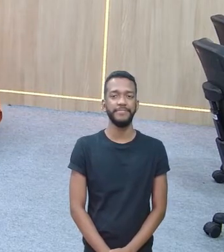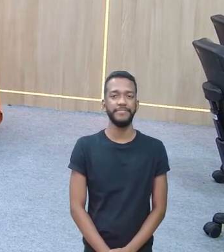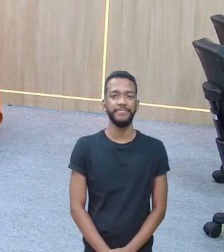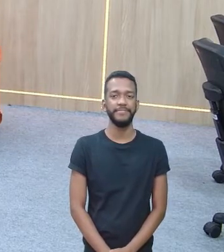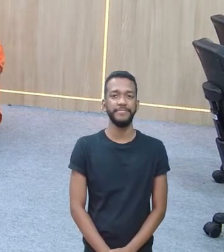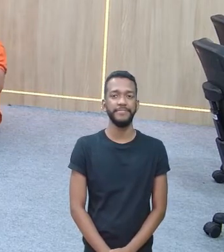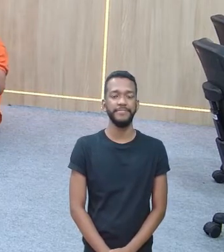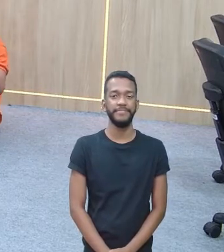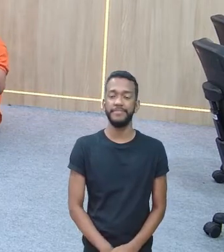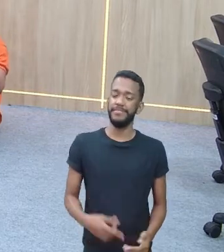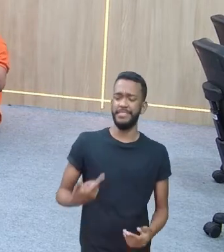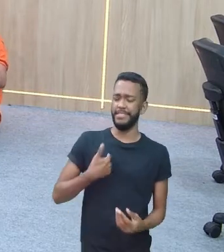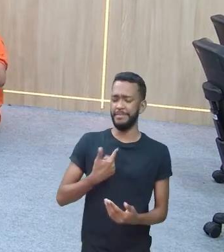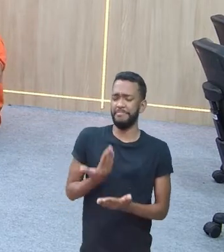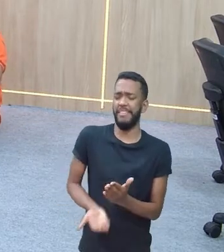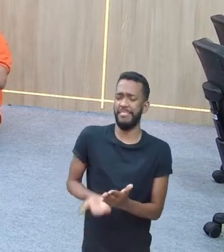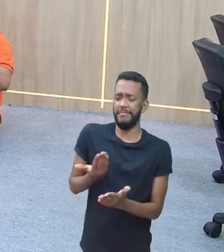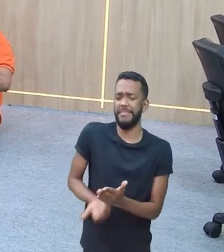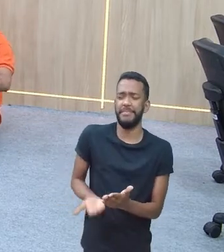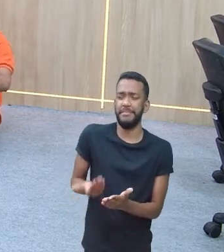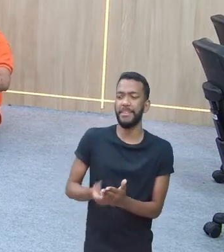Tô Calma, é só um perdendo treino. aqui.